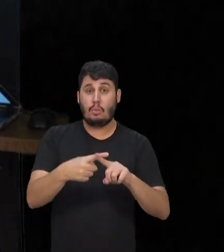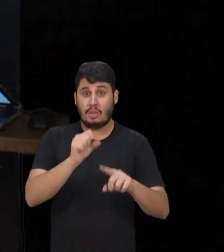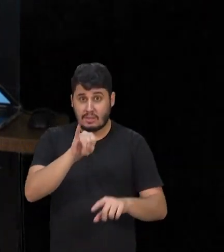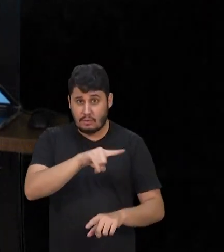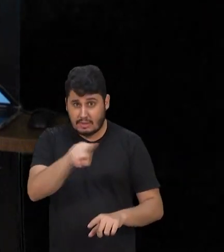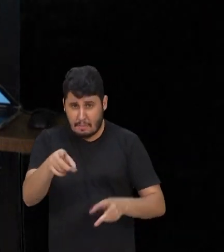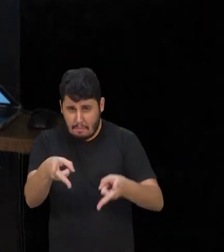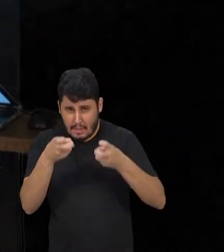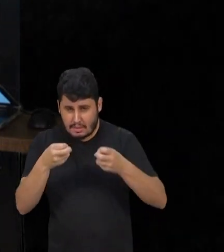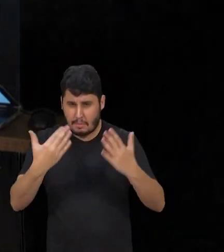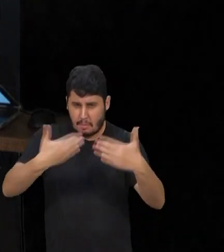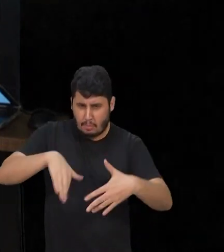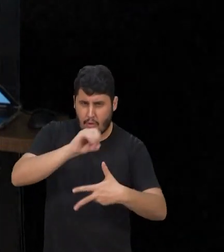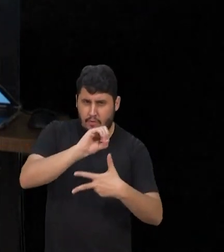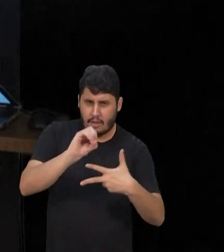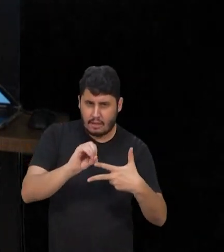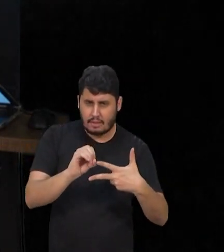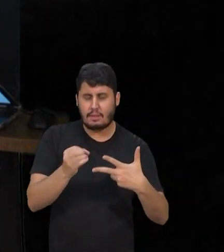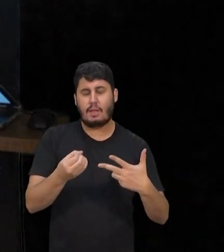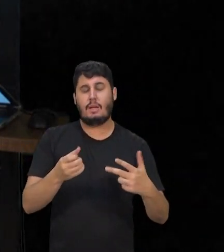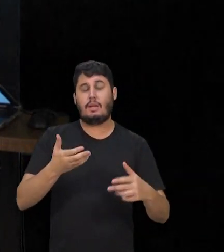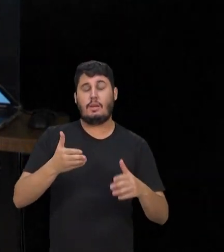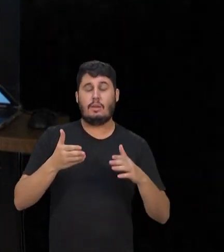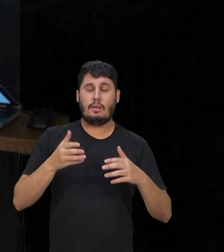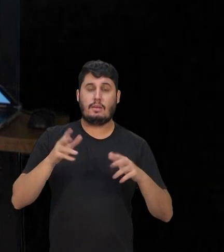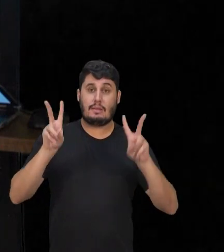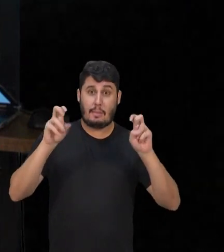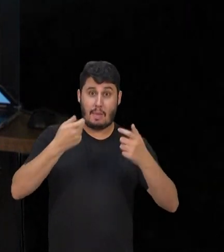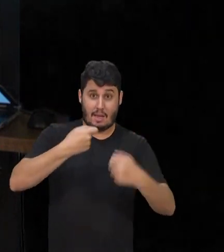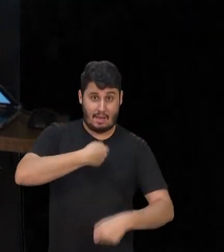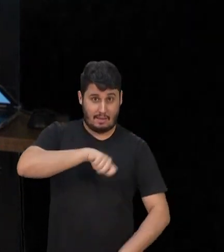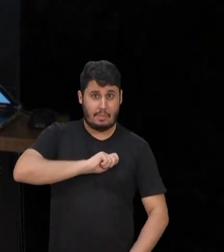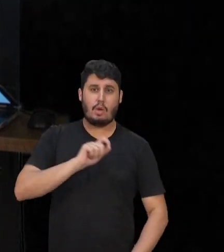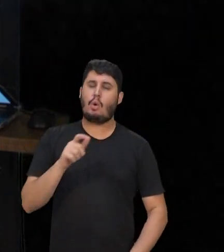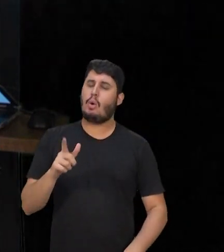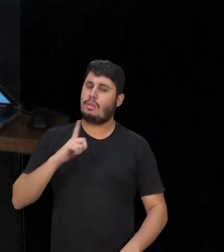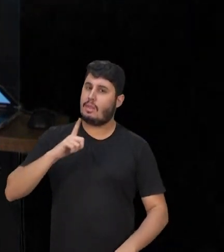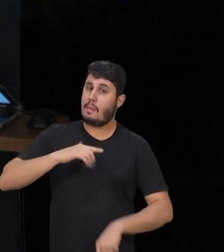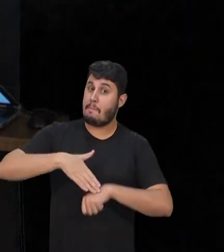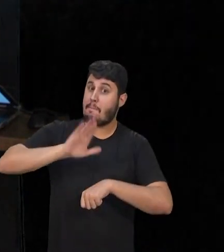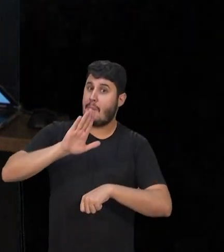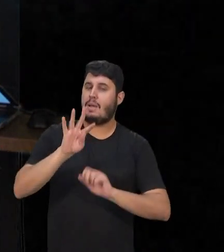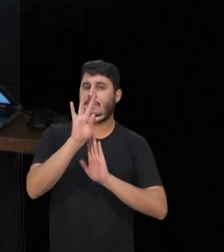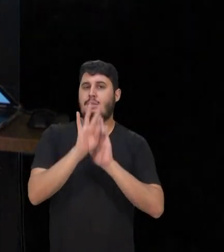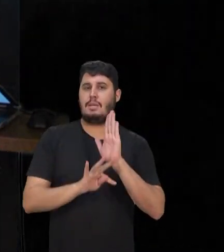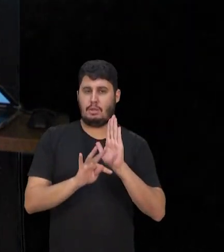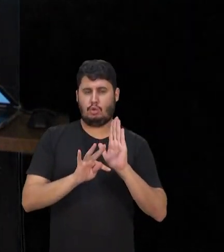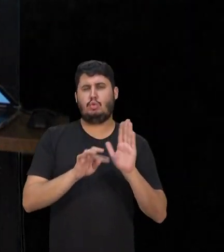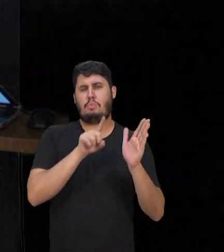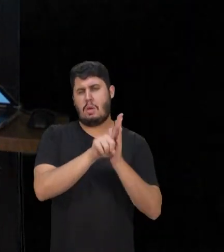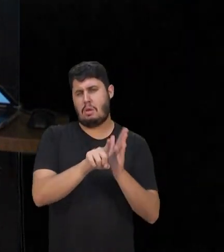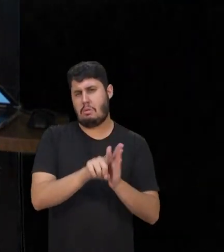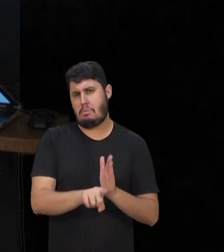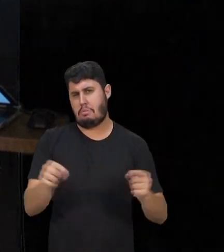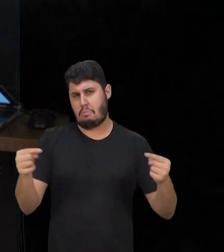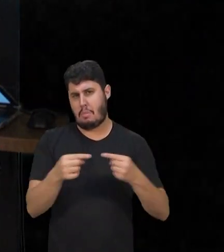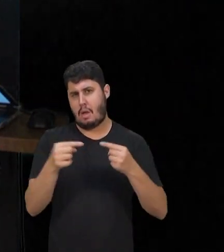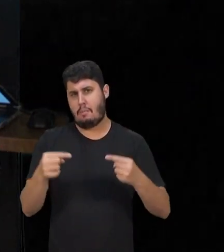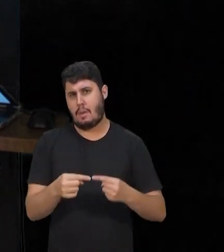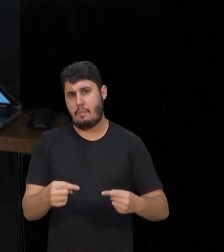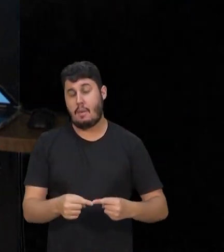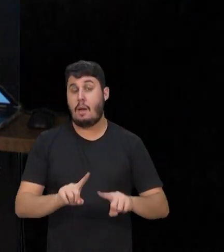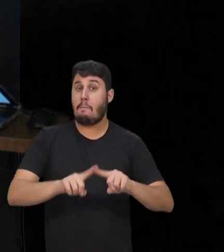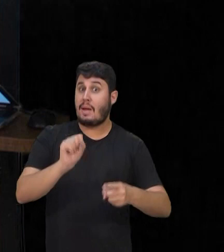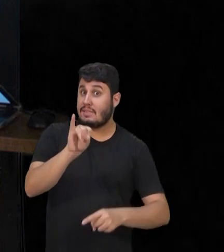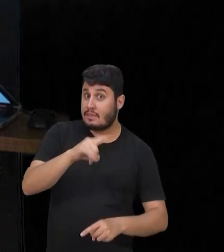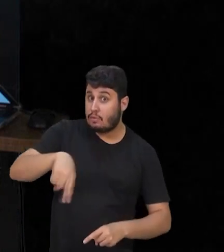elas, a grande maioria das questões são de interpretação textual. Porém, se você quiser se aprofundar um pouco mais sobre gramática, eu tenho um canal